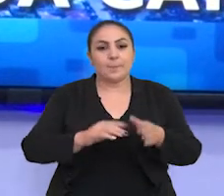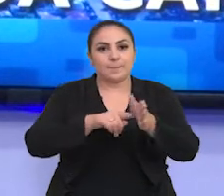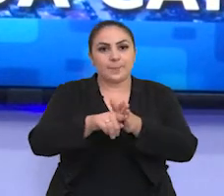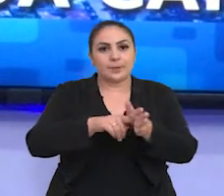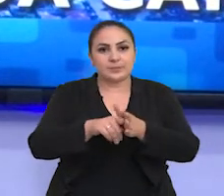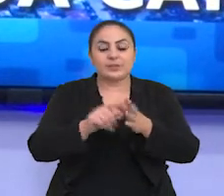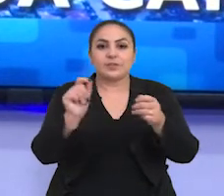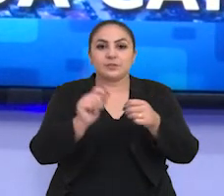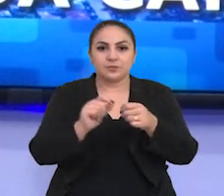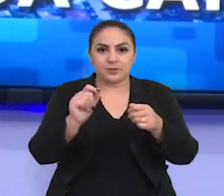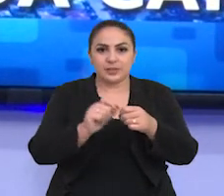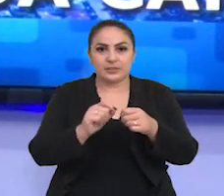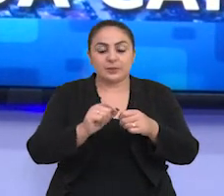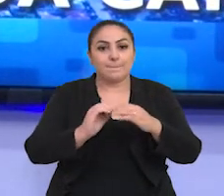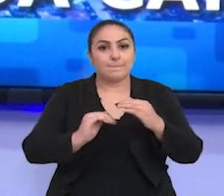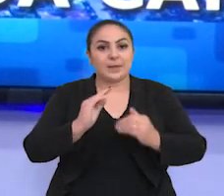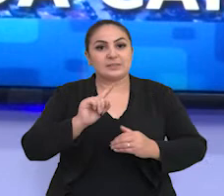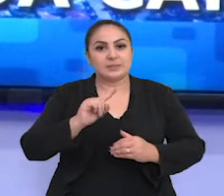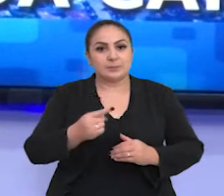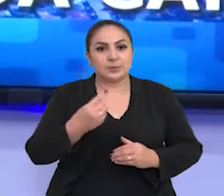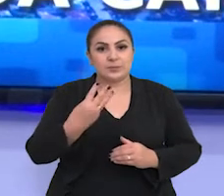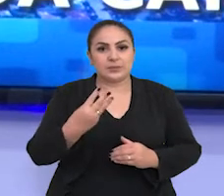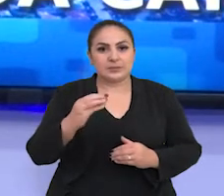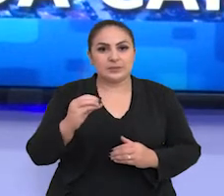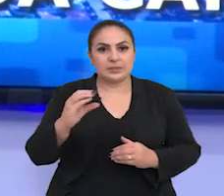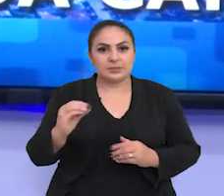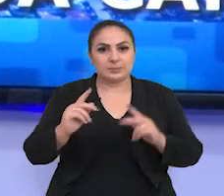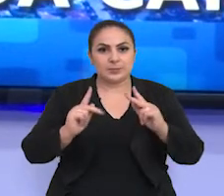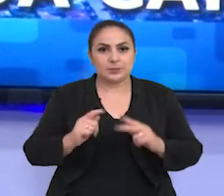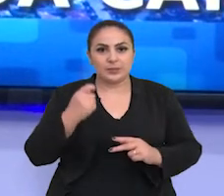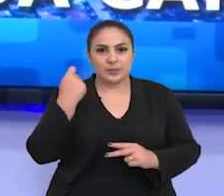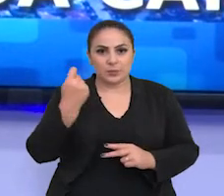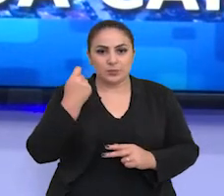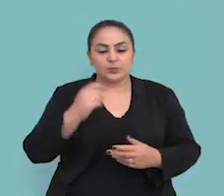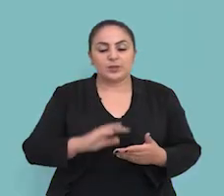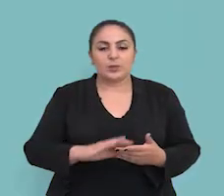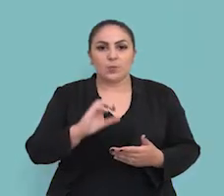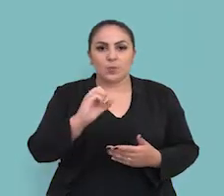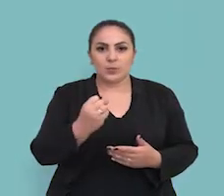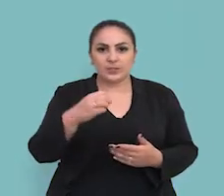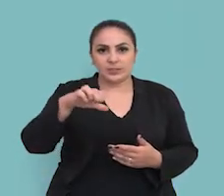Uma pesquisa foi realizada com mais de 1.300 gaúchos.